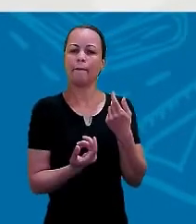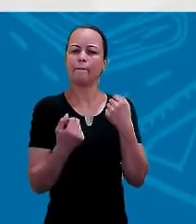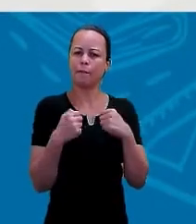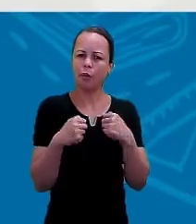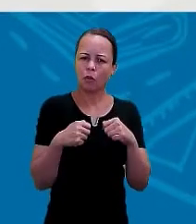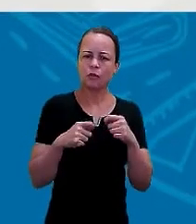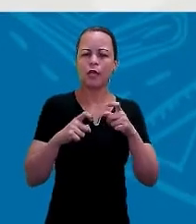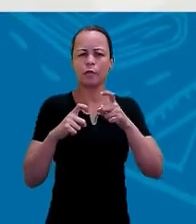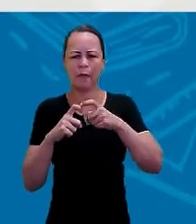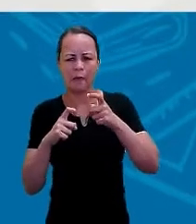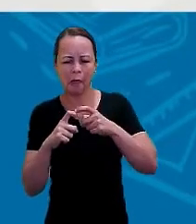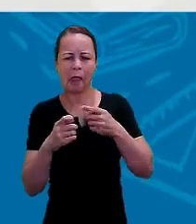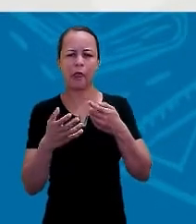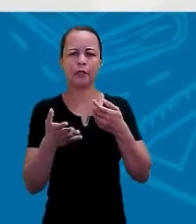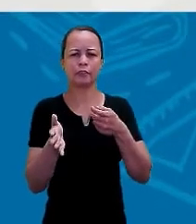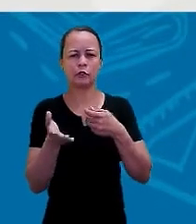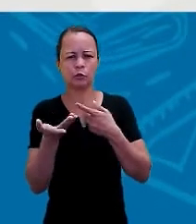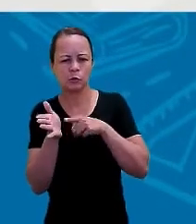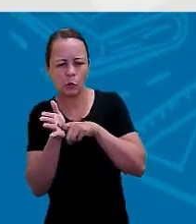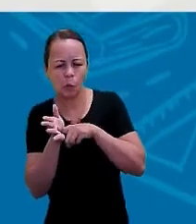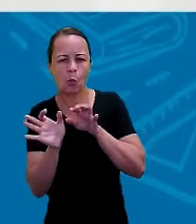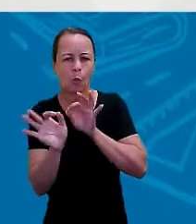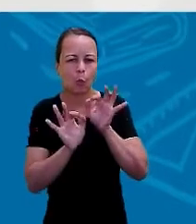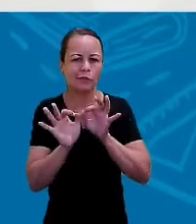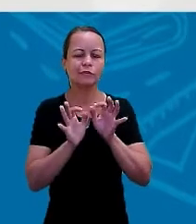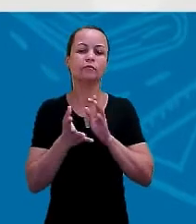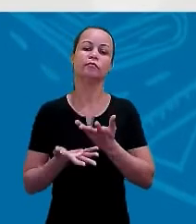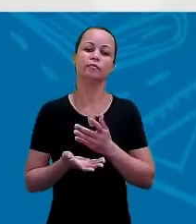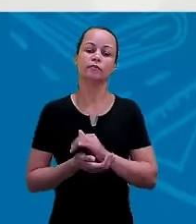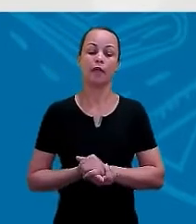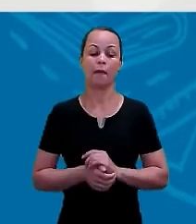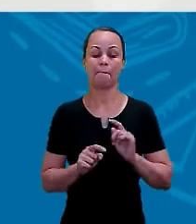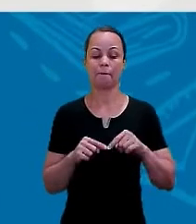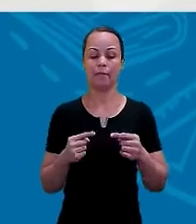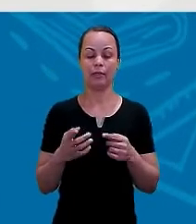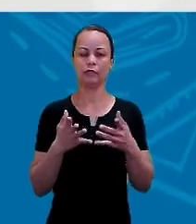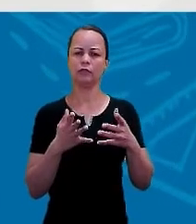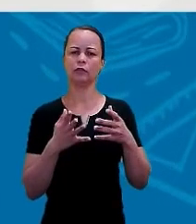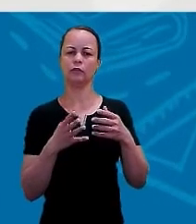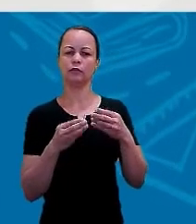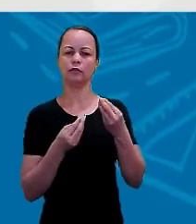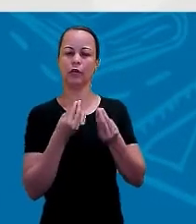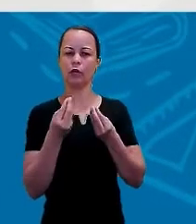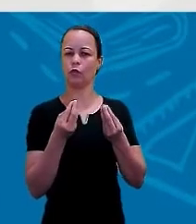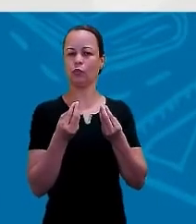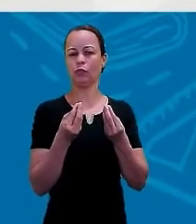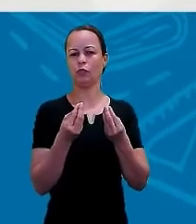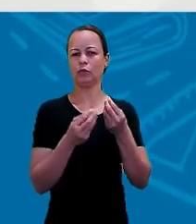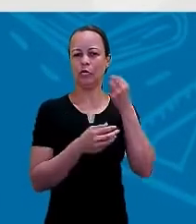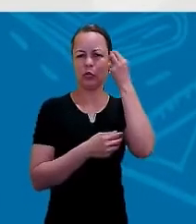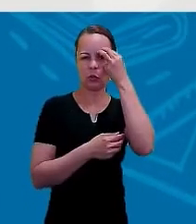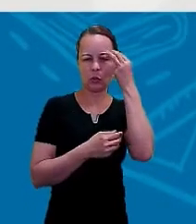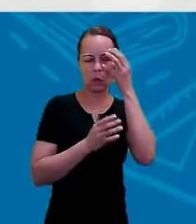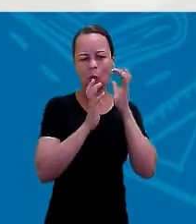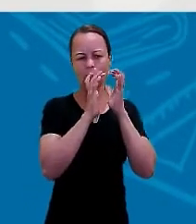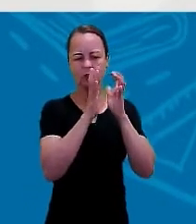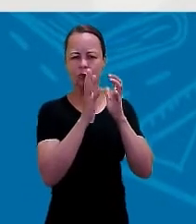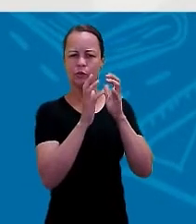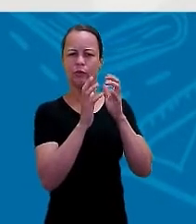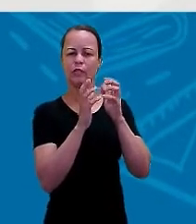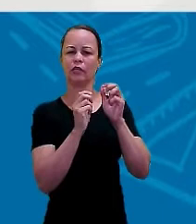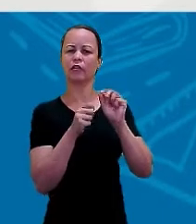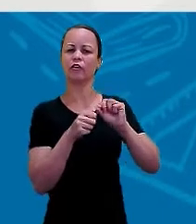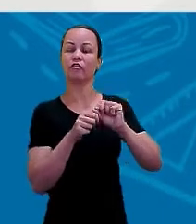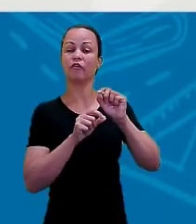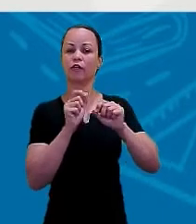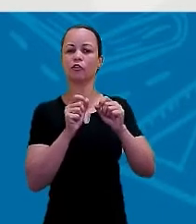estudar quais seriam os mecanismos neurológicos, quais seriam as funções neurológicas, fisiológicas que fazem com que a gente sinta dor, e a gente compreender isso